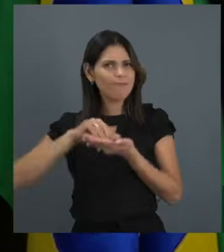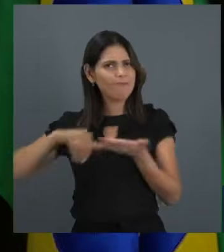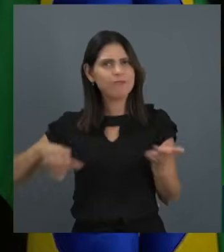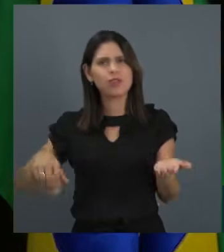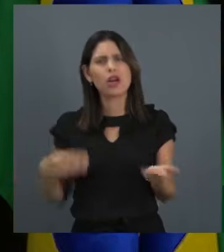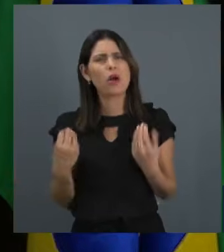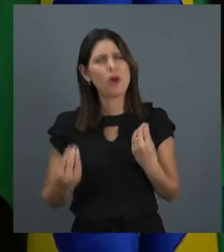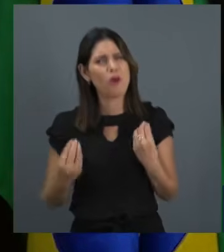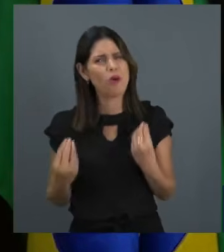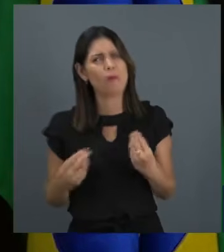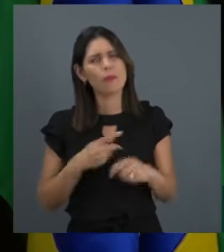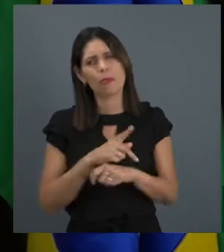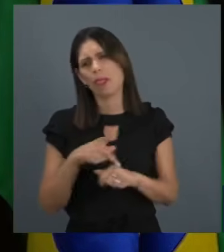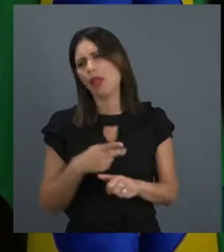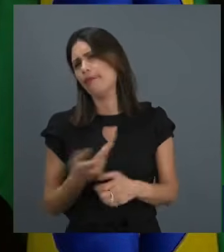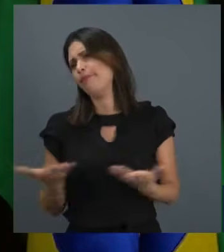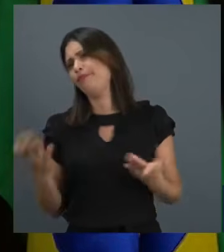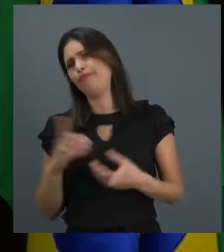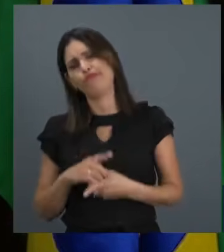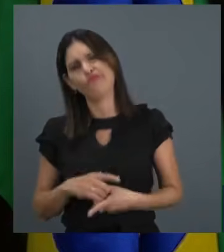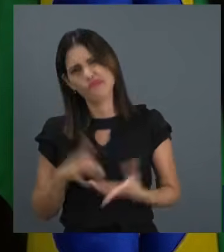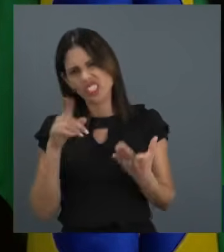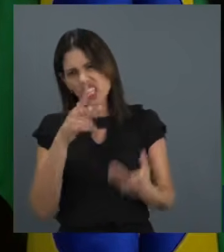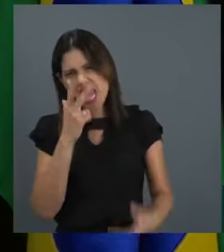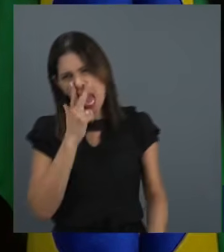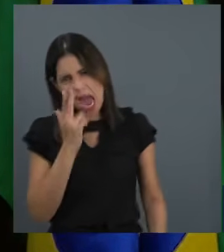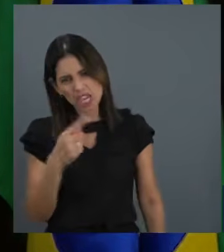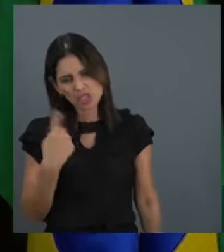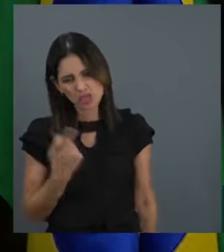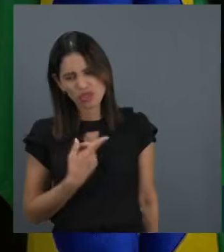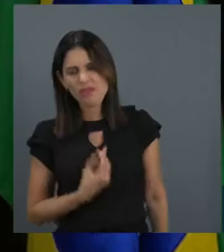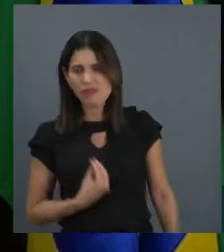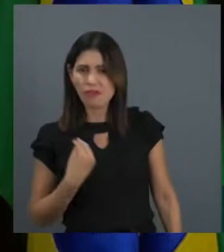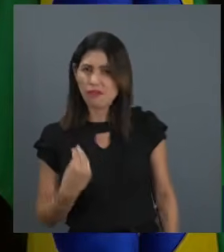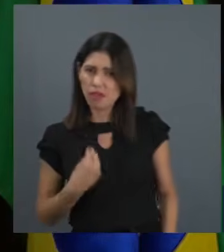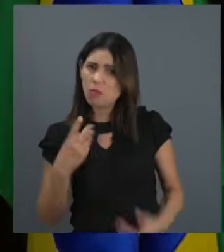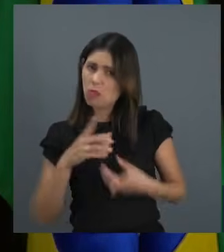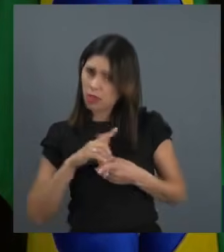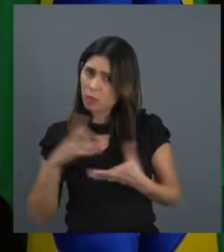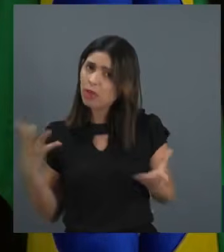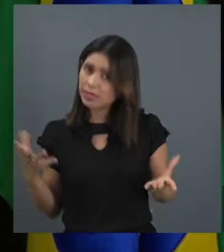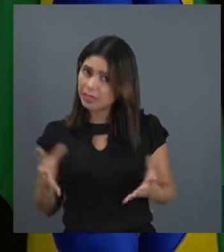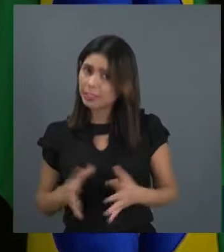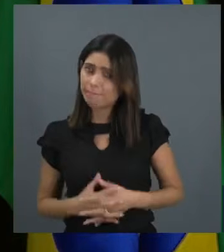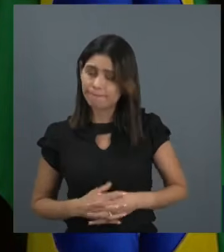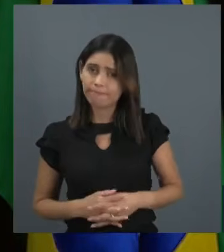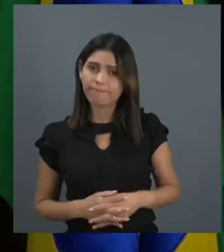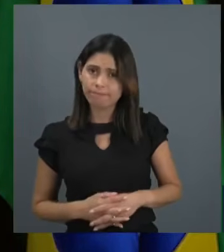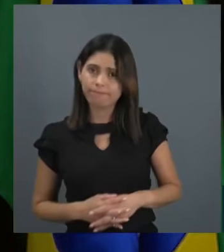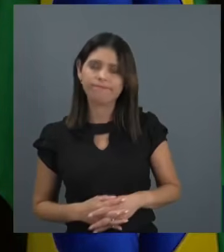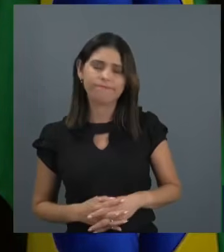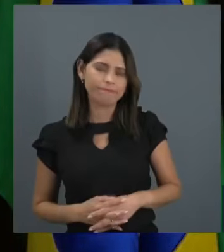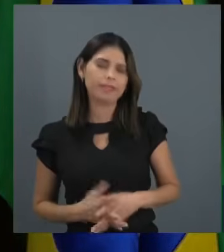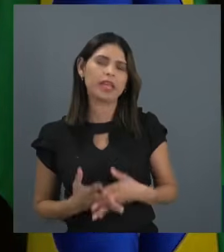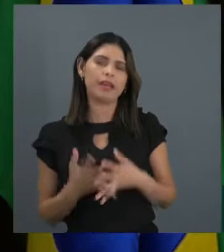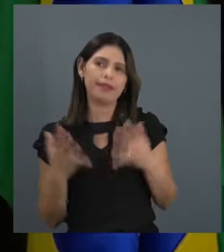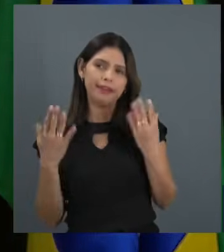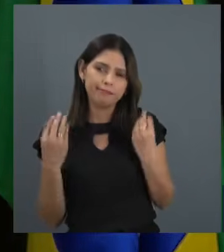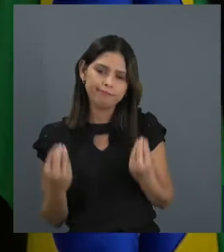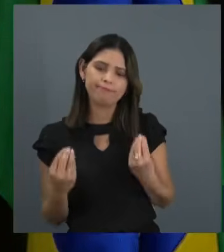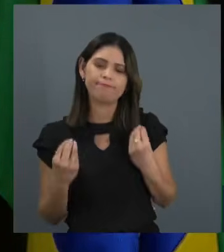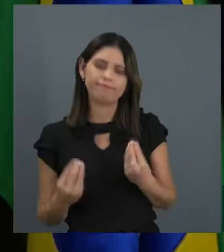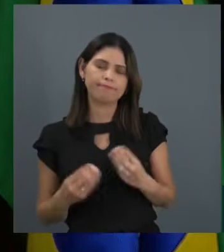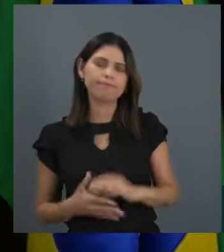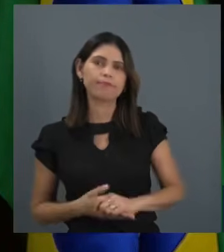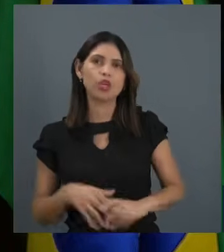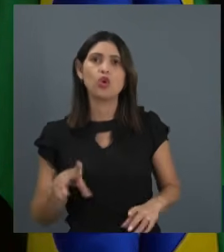de país democrático? Você ainda acha que nós estamos num país democrático? É, meus amigos.